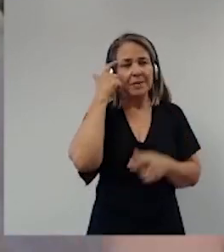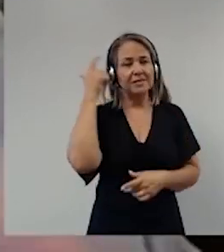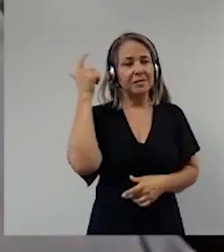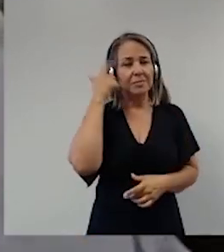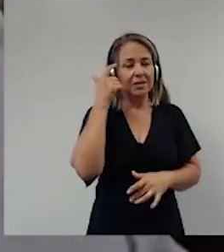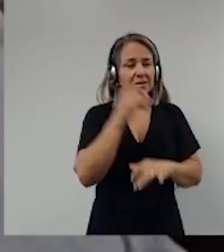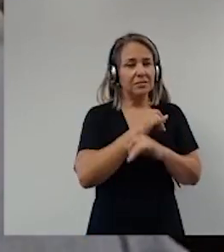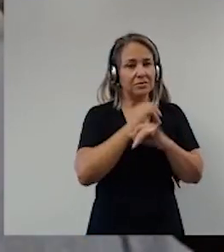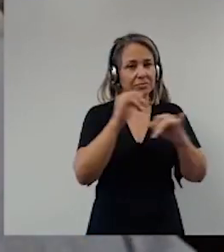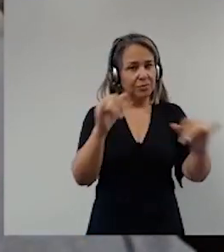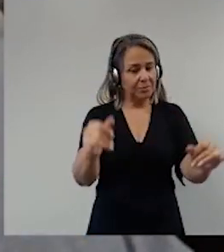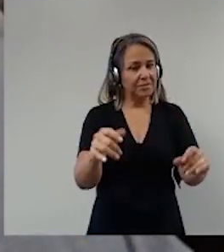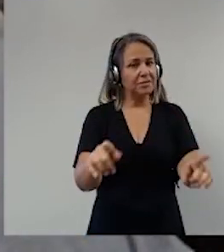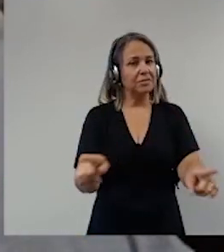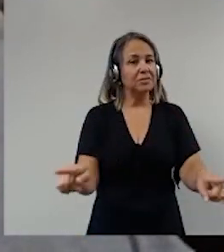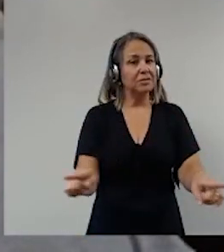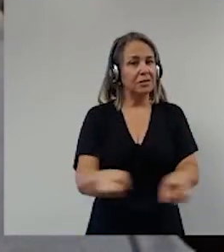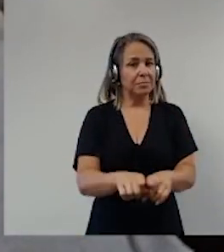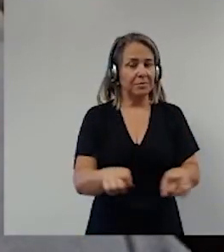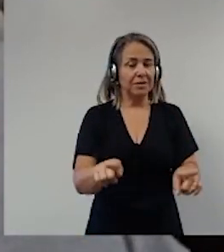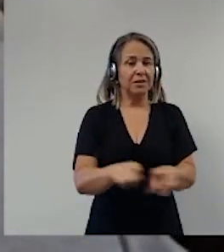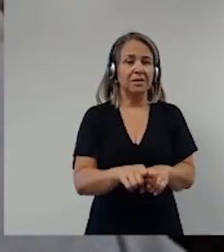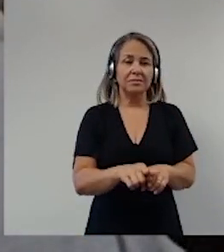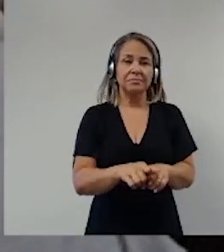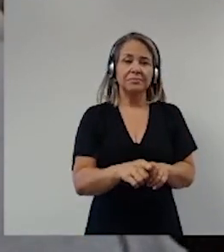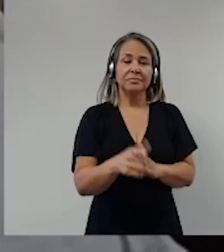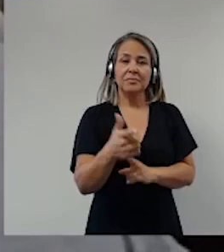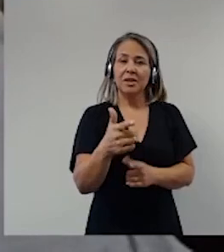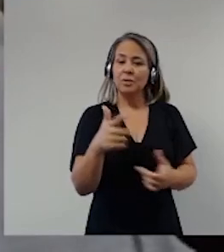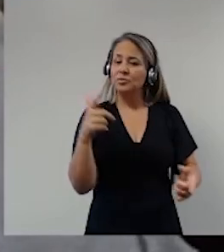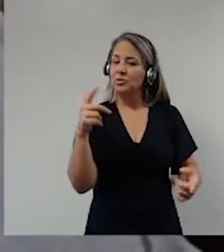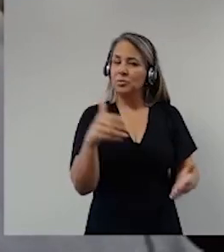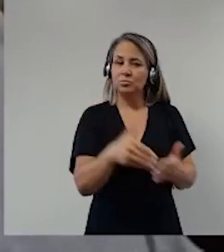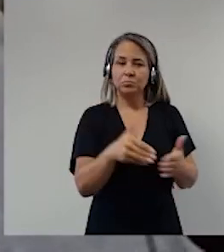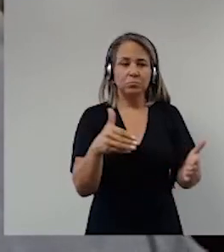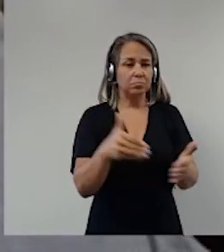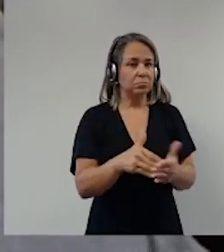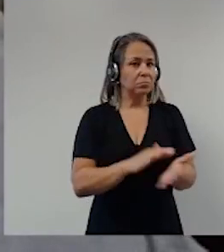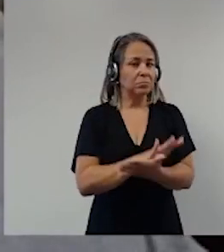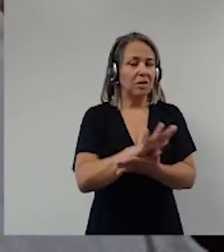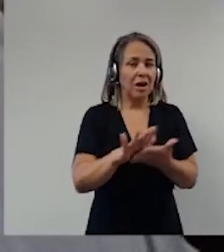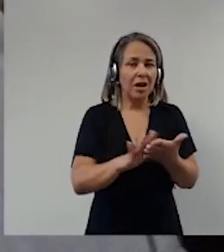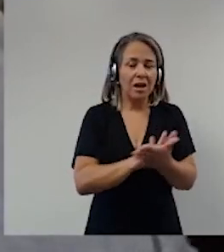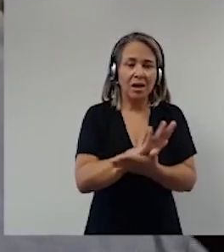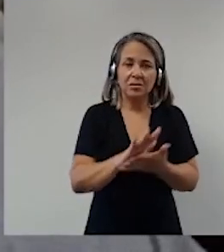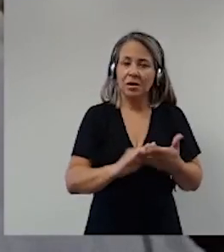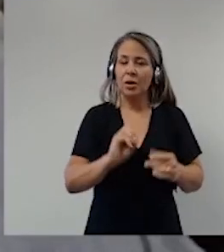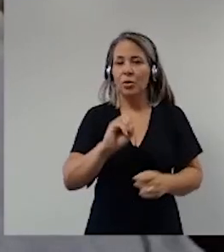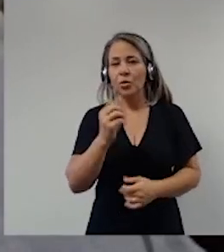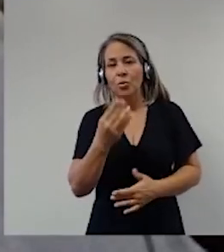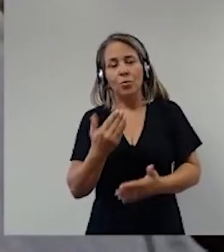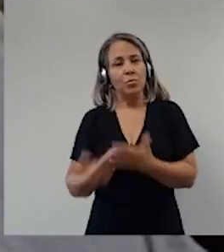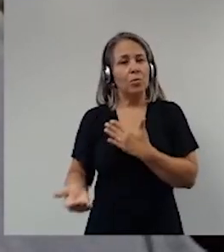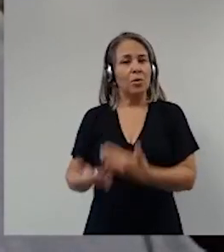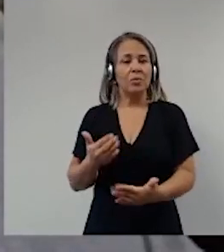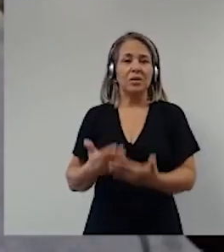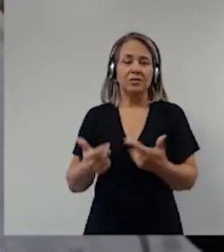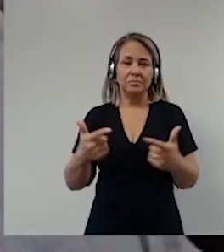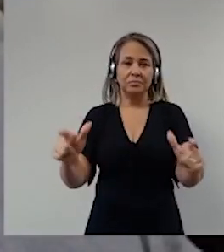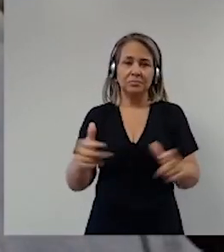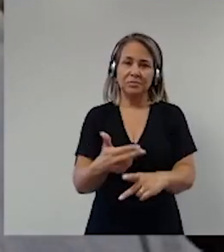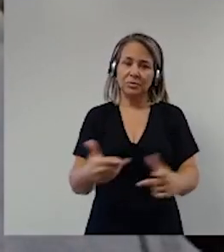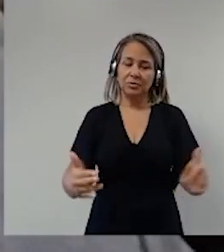e a informação sem restrição ou qualquer